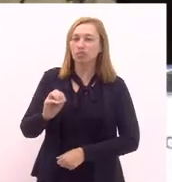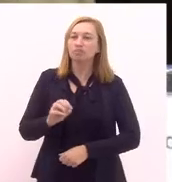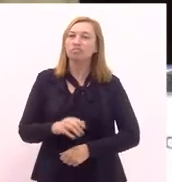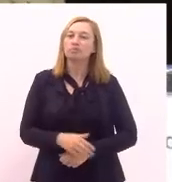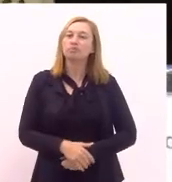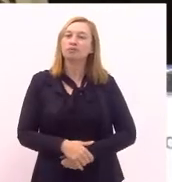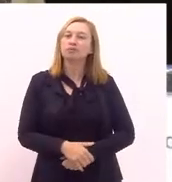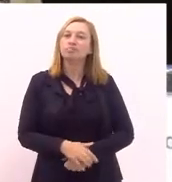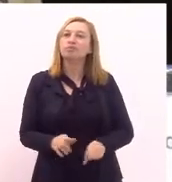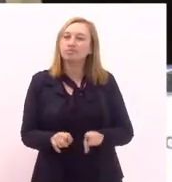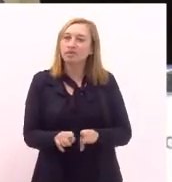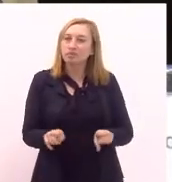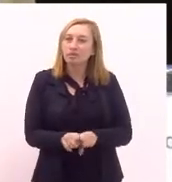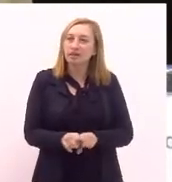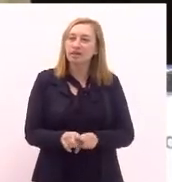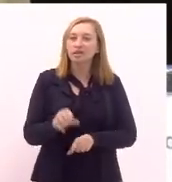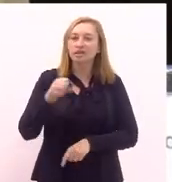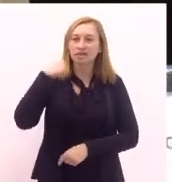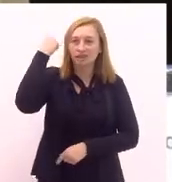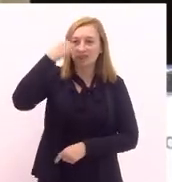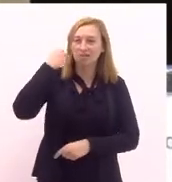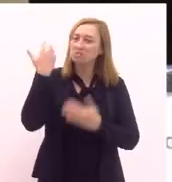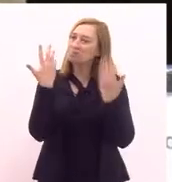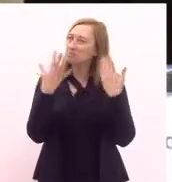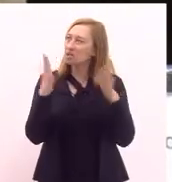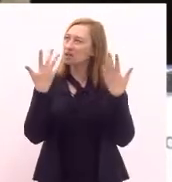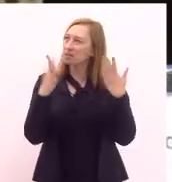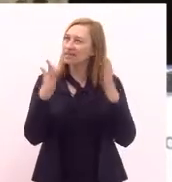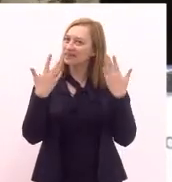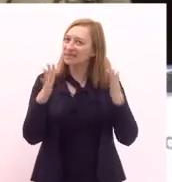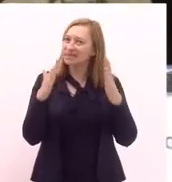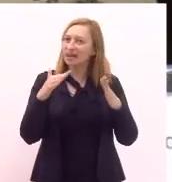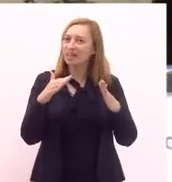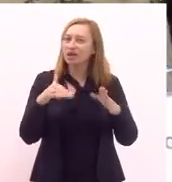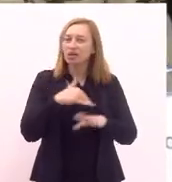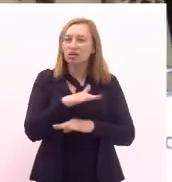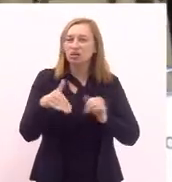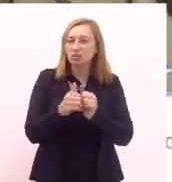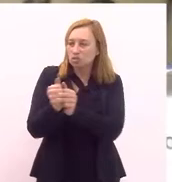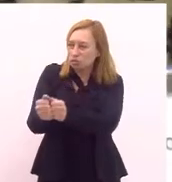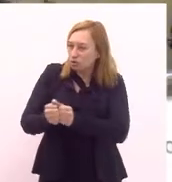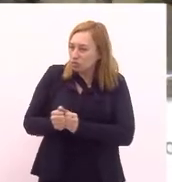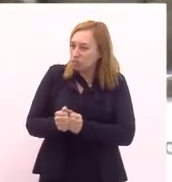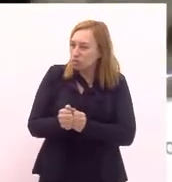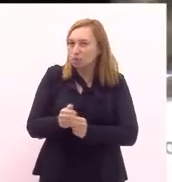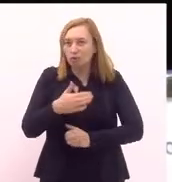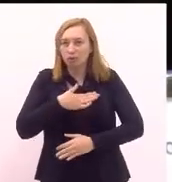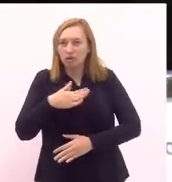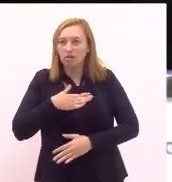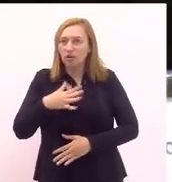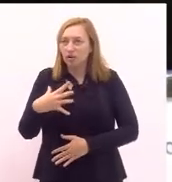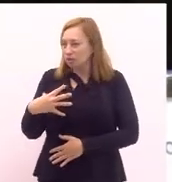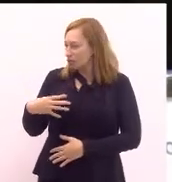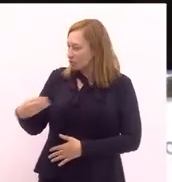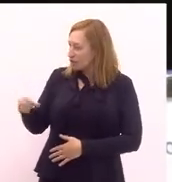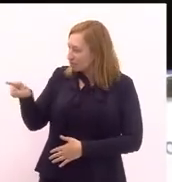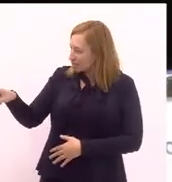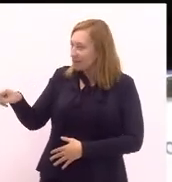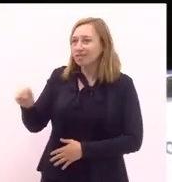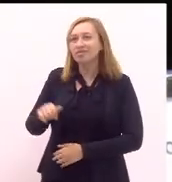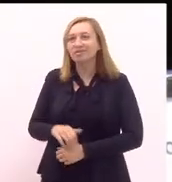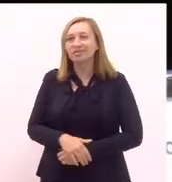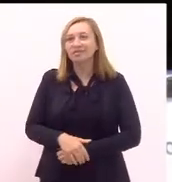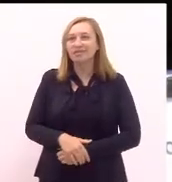quer aqui também Senador saudar aqueles que estão comigo hoje hoje eu trouxe o meu filho que está